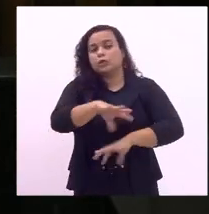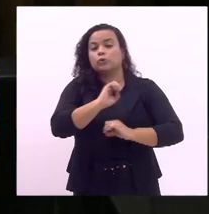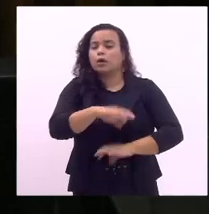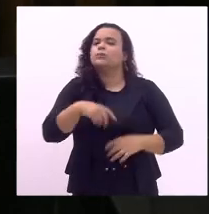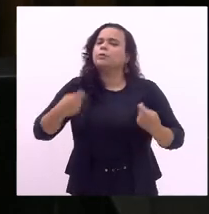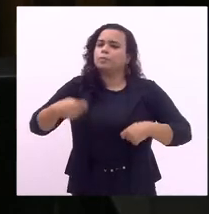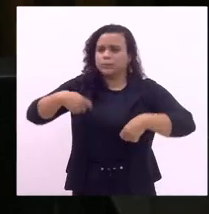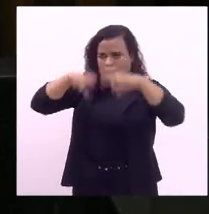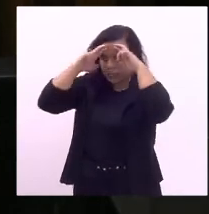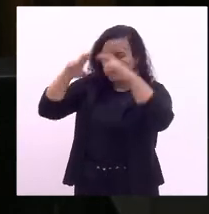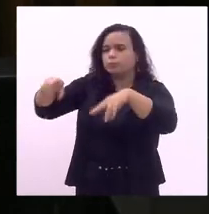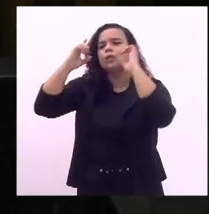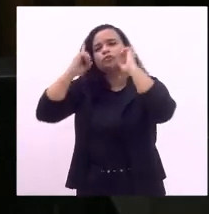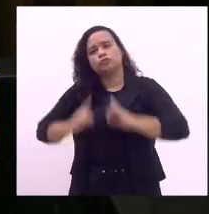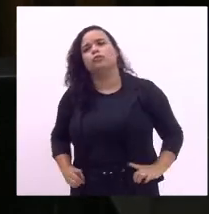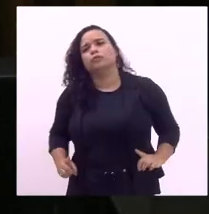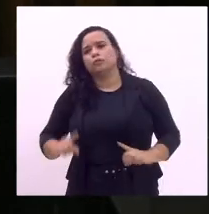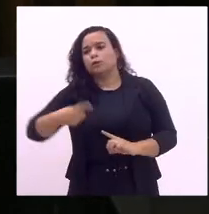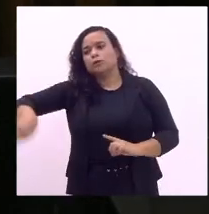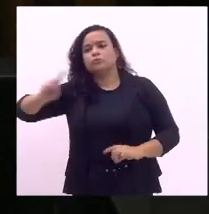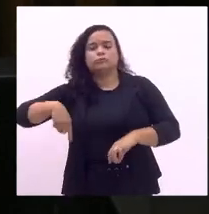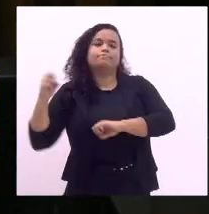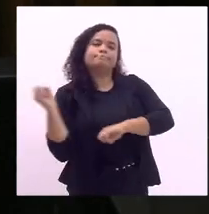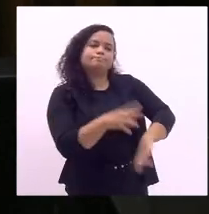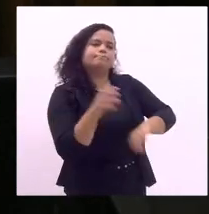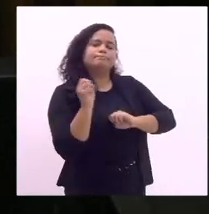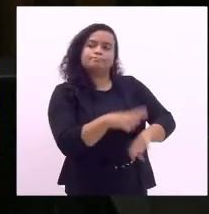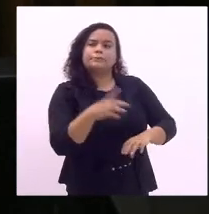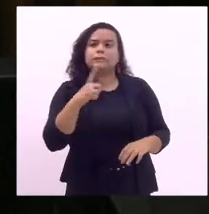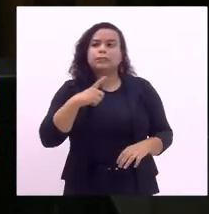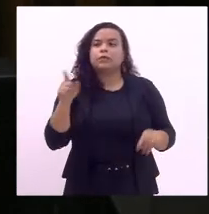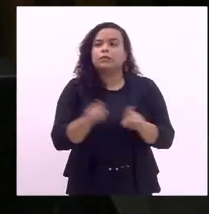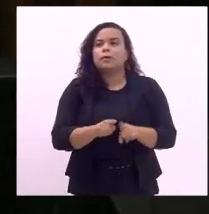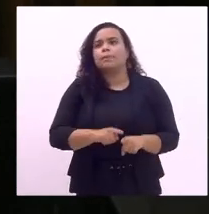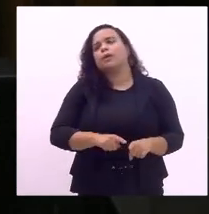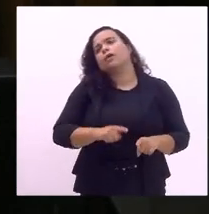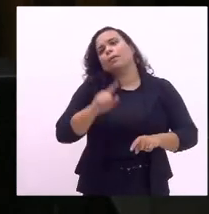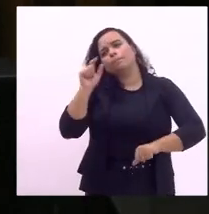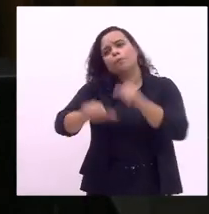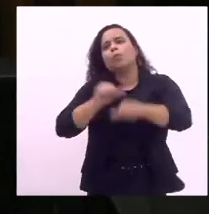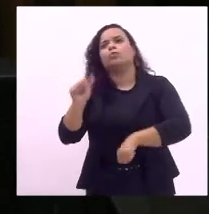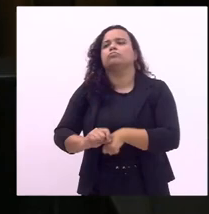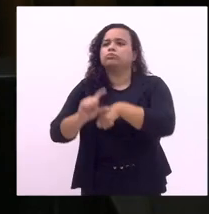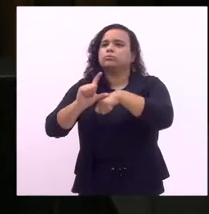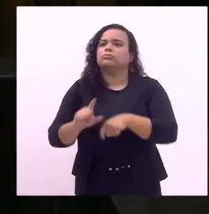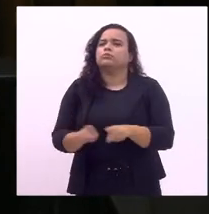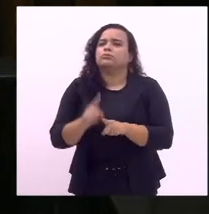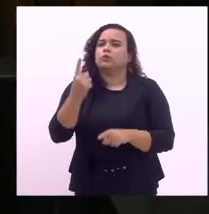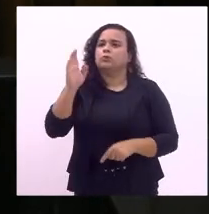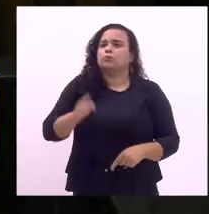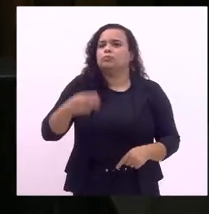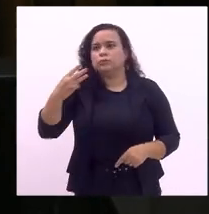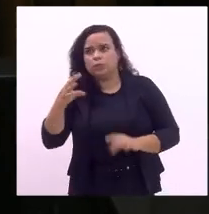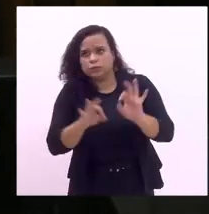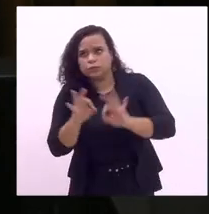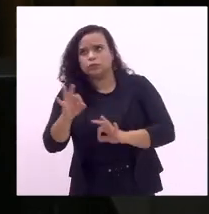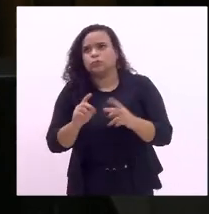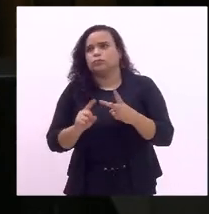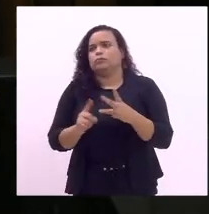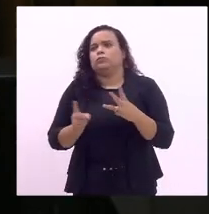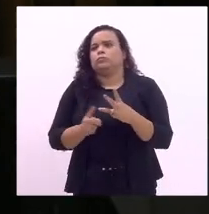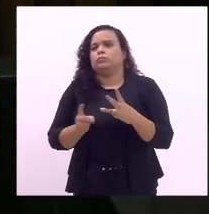respeito, dignidade para quem educa, e enfrentar a migração, um terço de planejamento